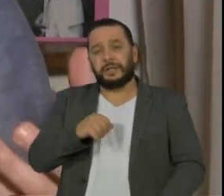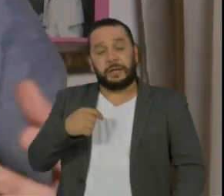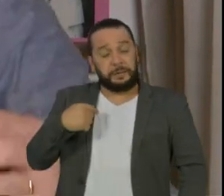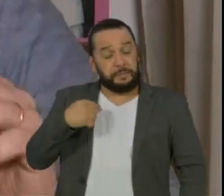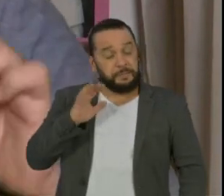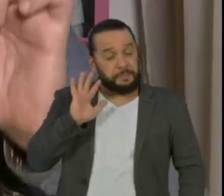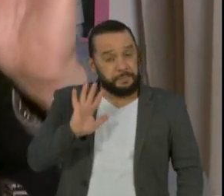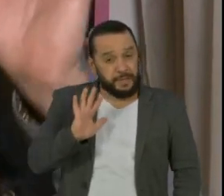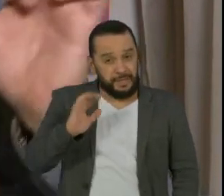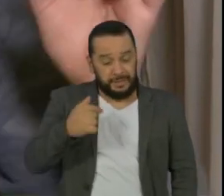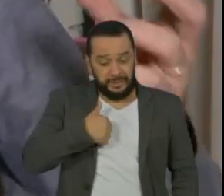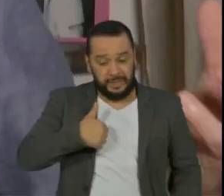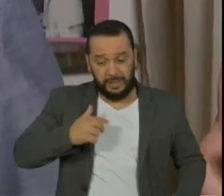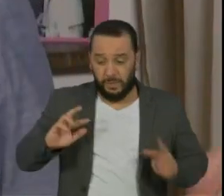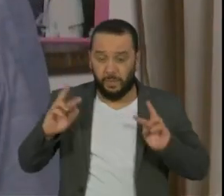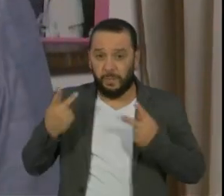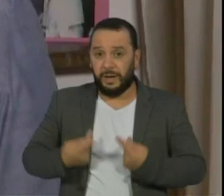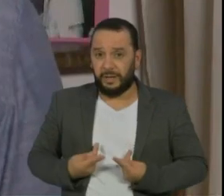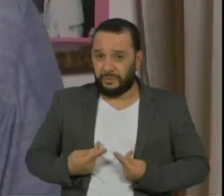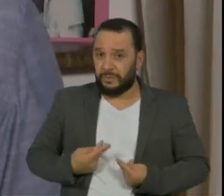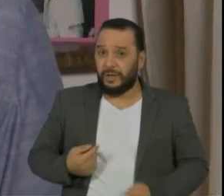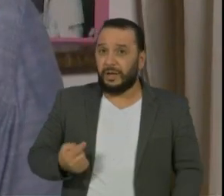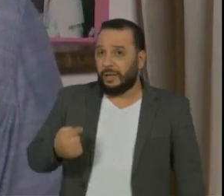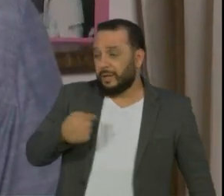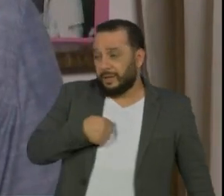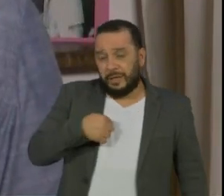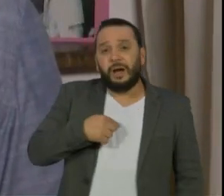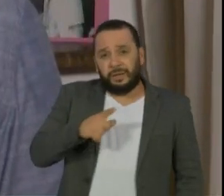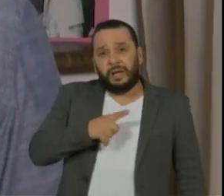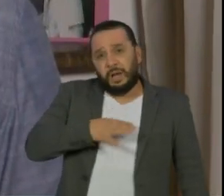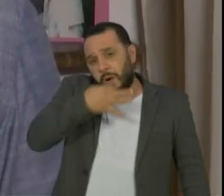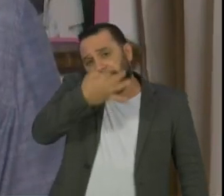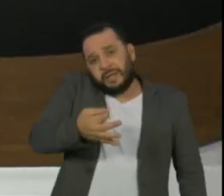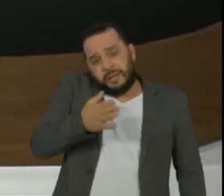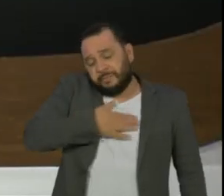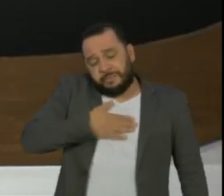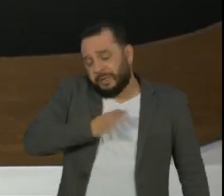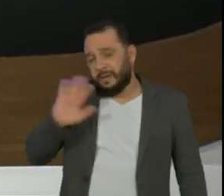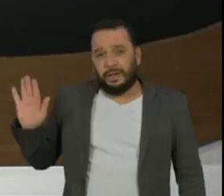preocupado em ter opinião, porque o ser humano tem opinião. Antônio e o Tássio tinham pedido, tirei.